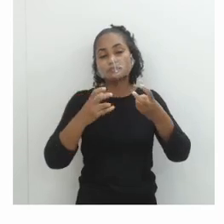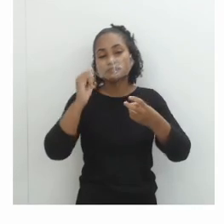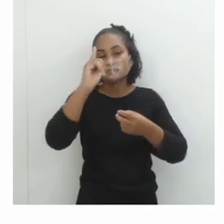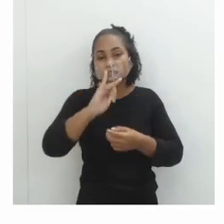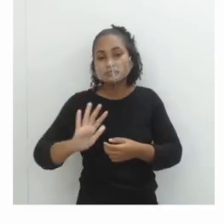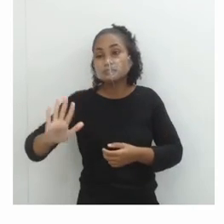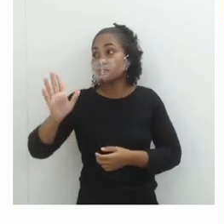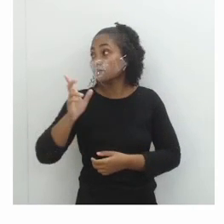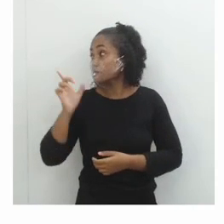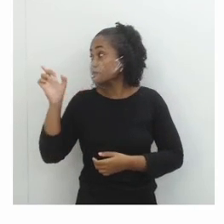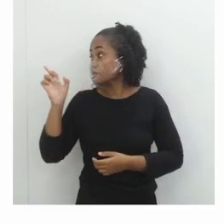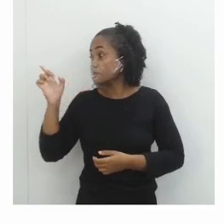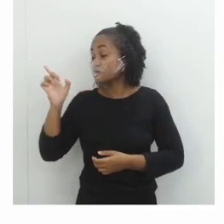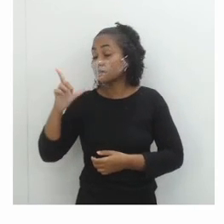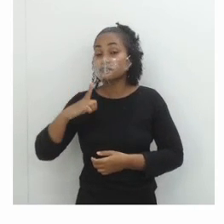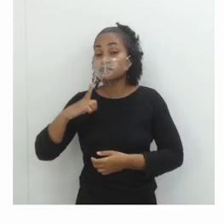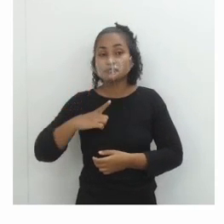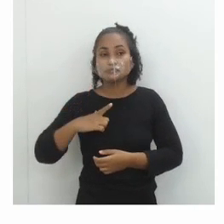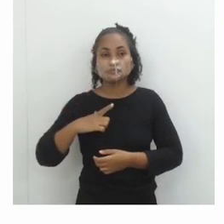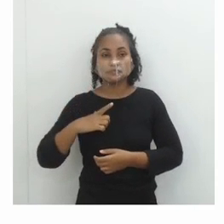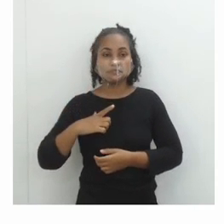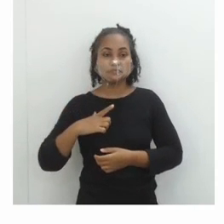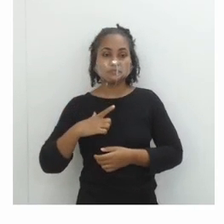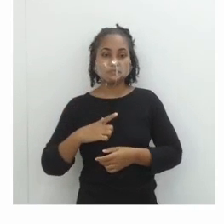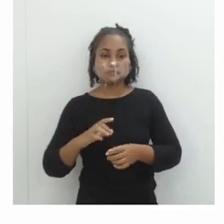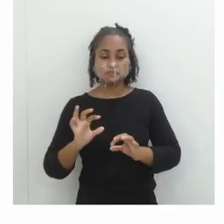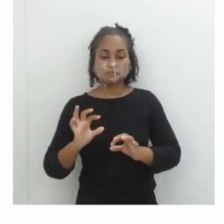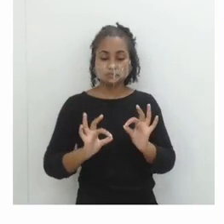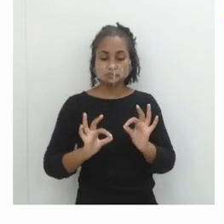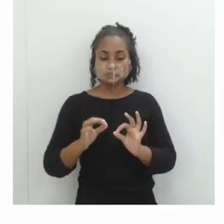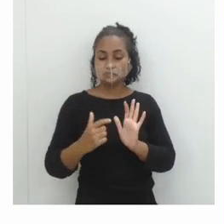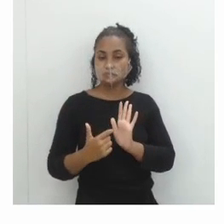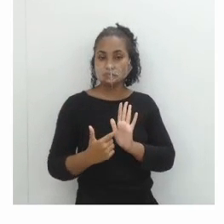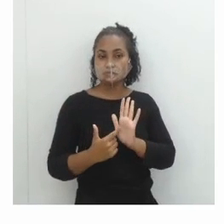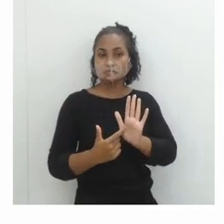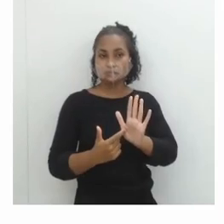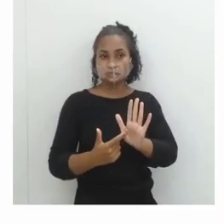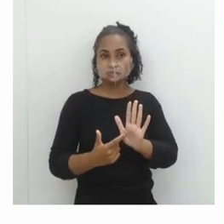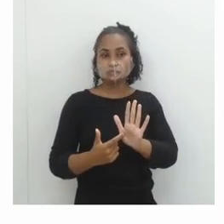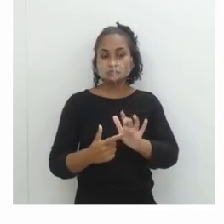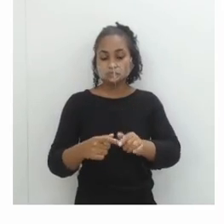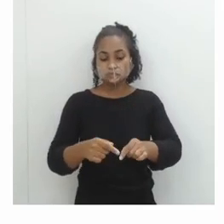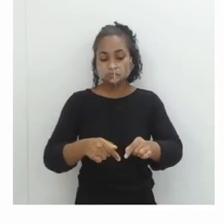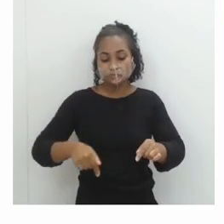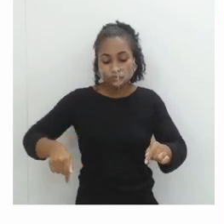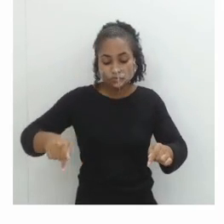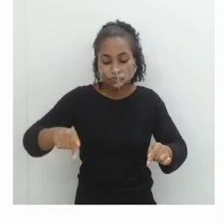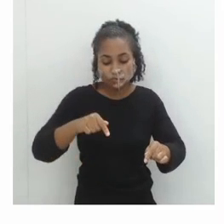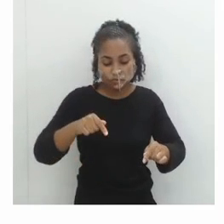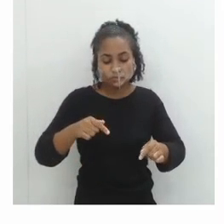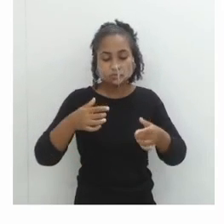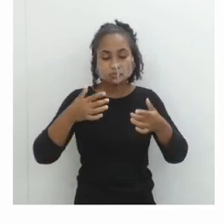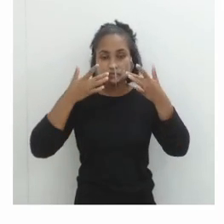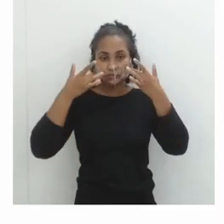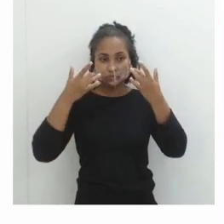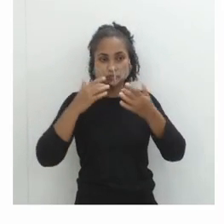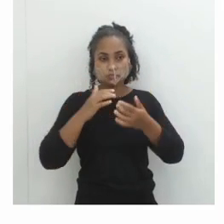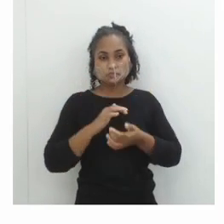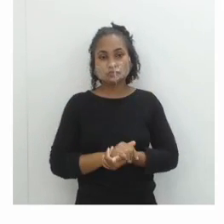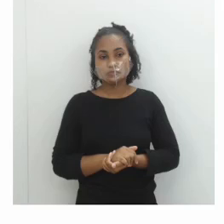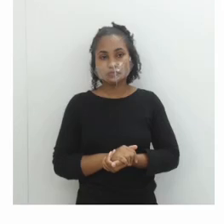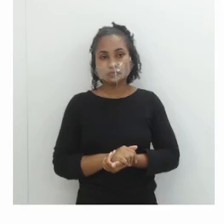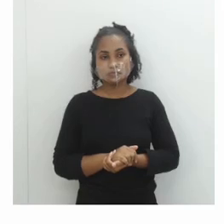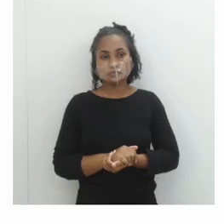ver a orquestra, que é onde o pessoal ficava para apresentar determinados estilos e peças teatrais.